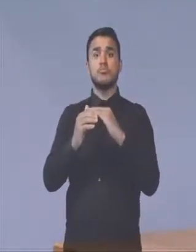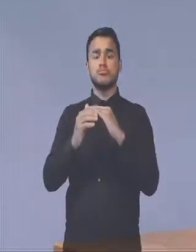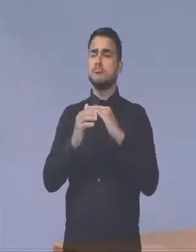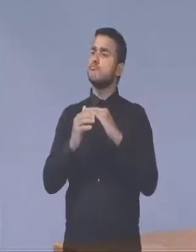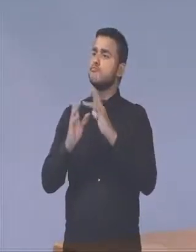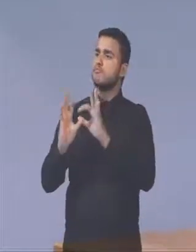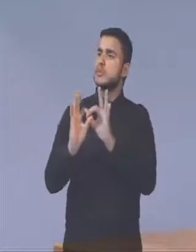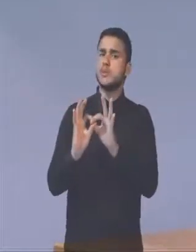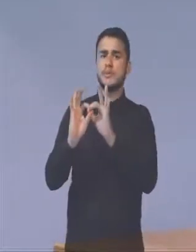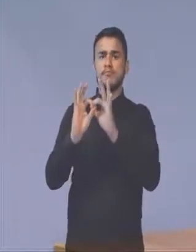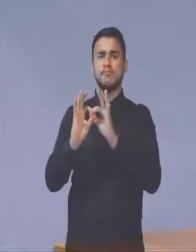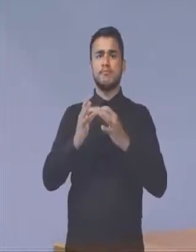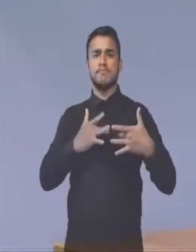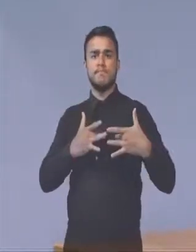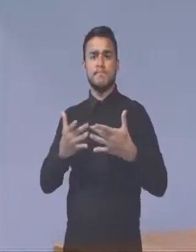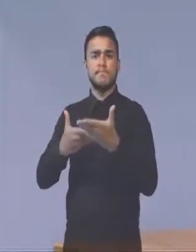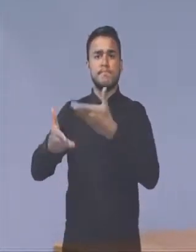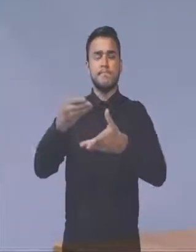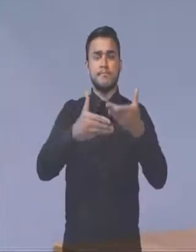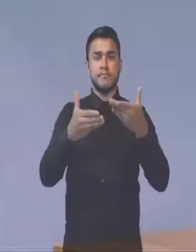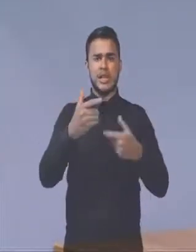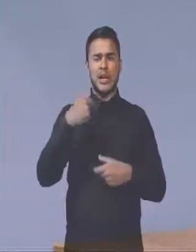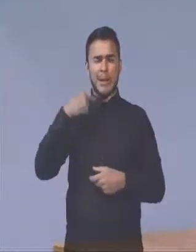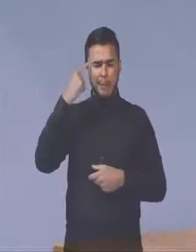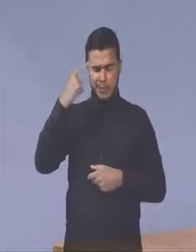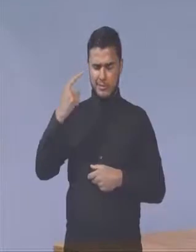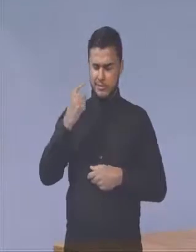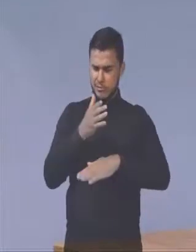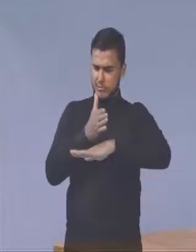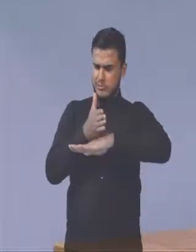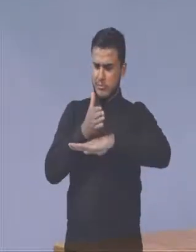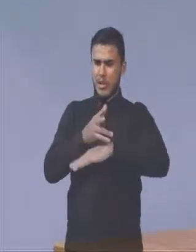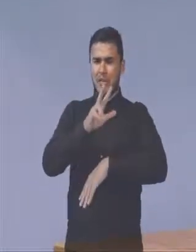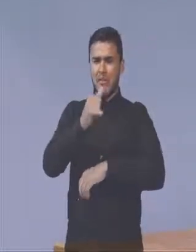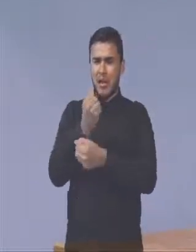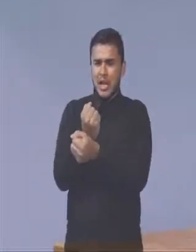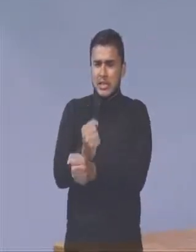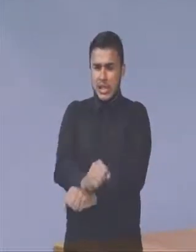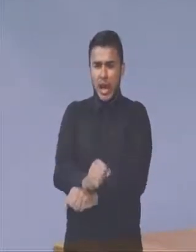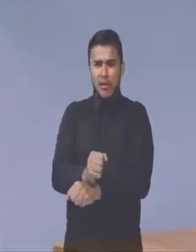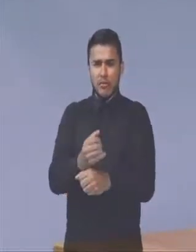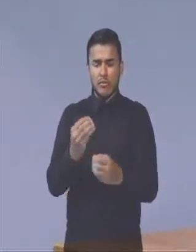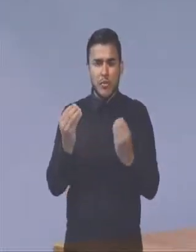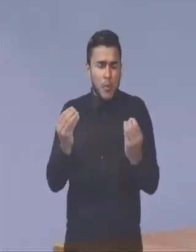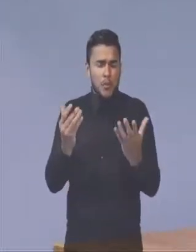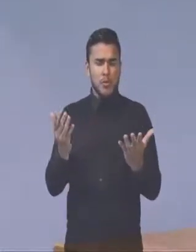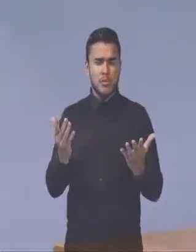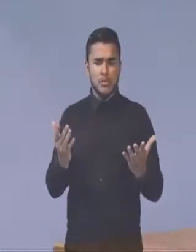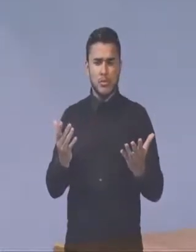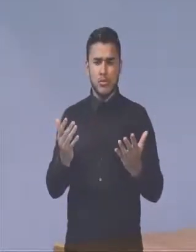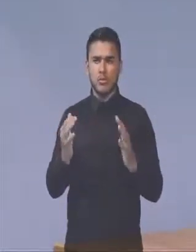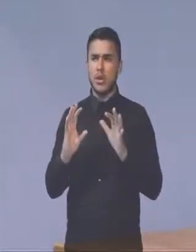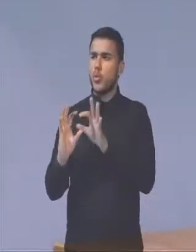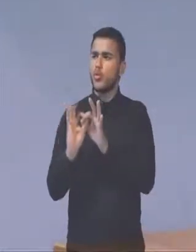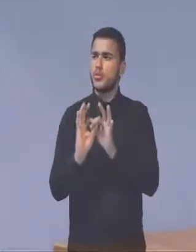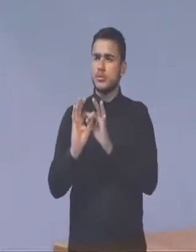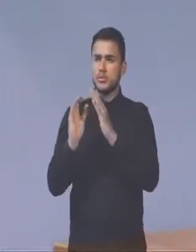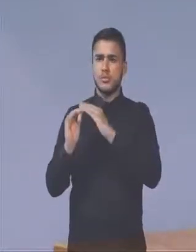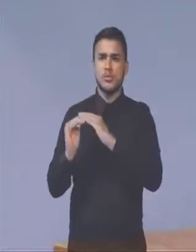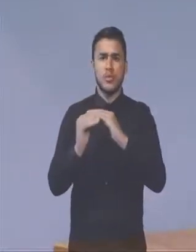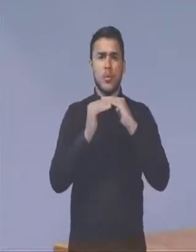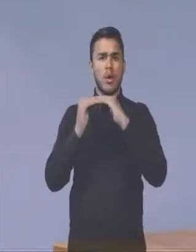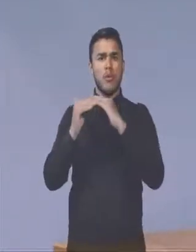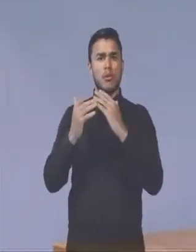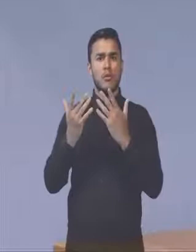mundo e fazem o contrário numa grande contradição, escravizam. Quer dizer, os precursores e defensores da ampla